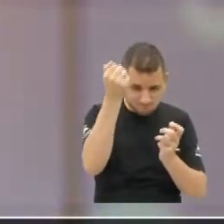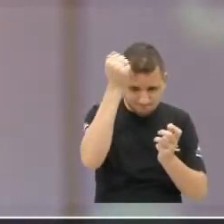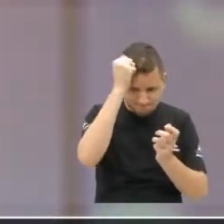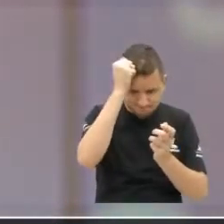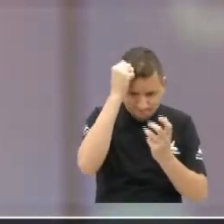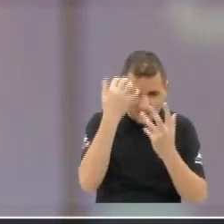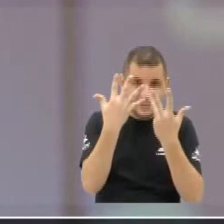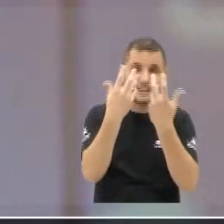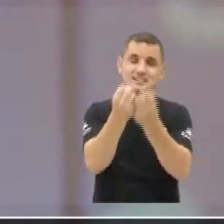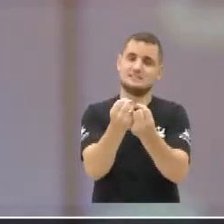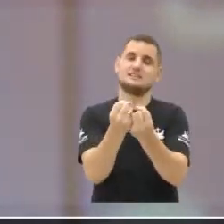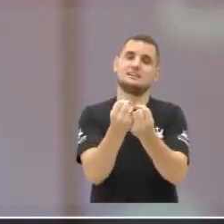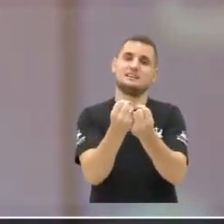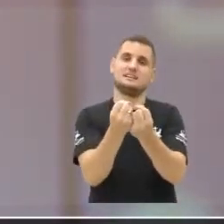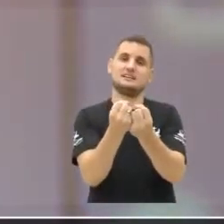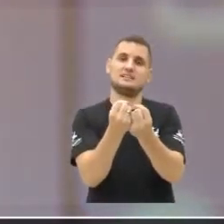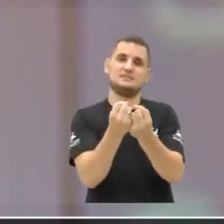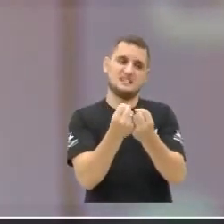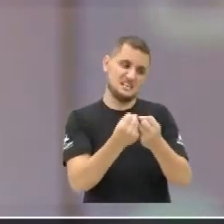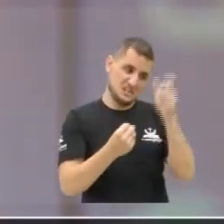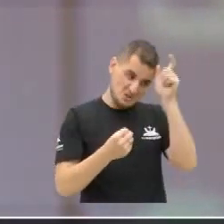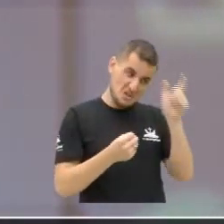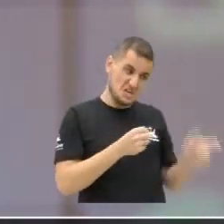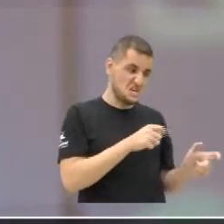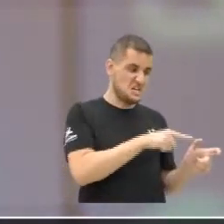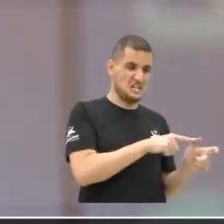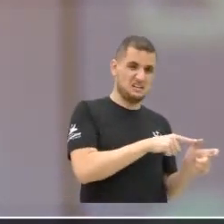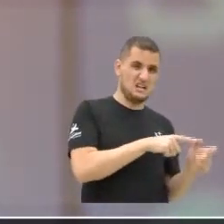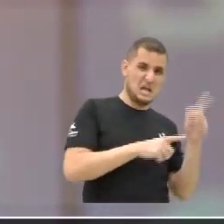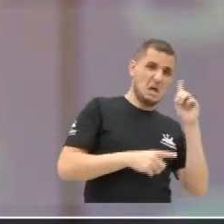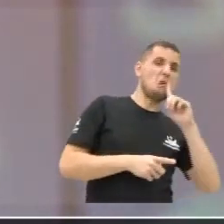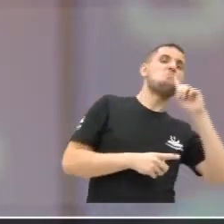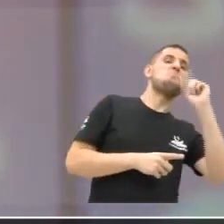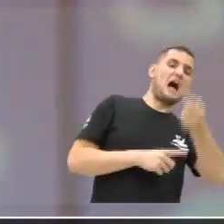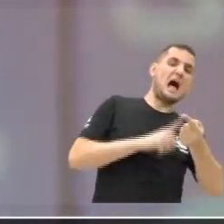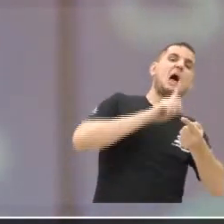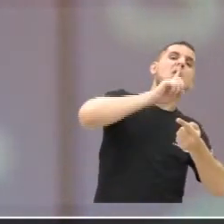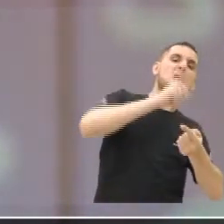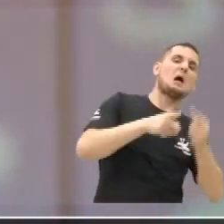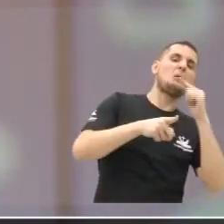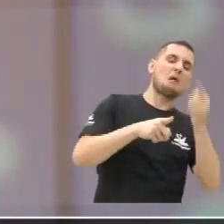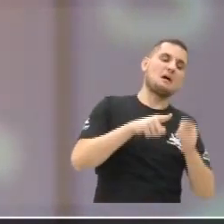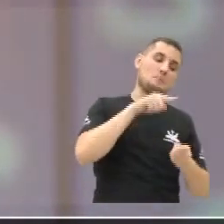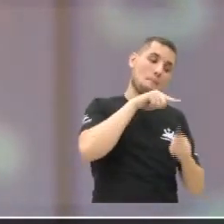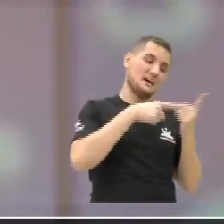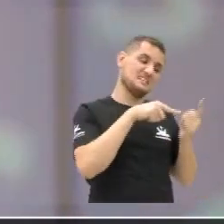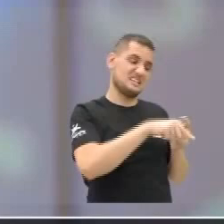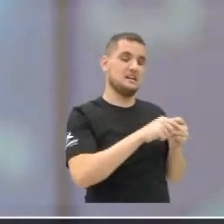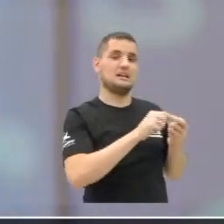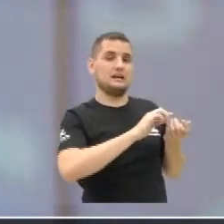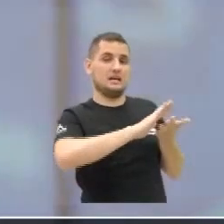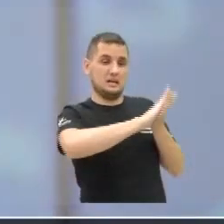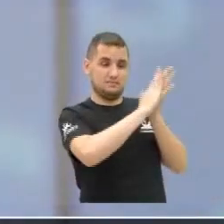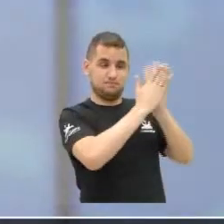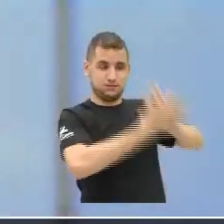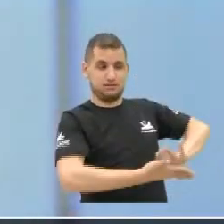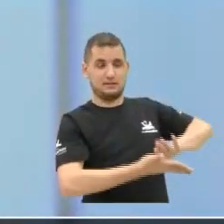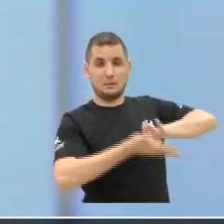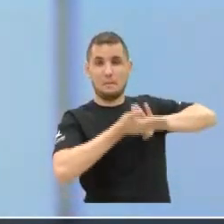O inimigo, o acusador, está sendo retirado, esse demônio